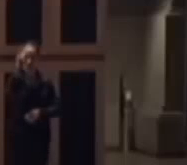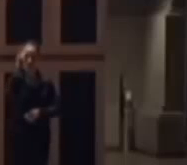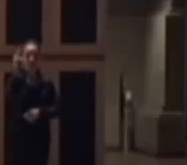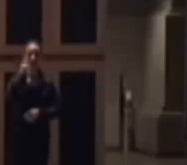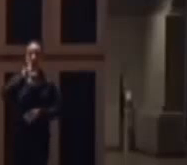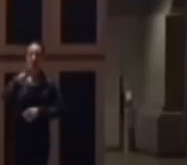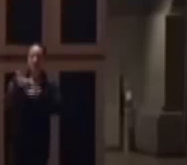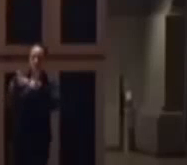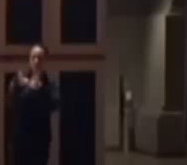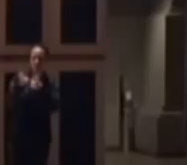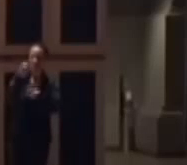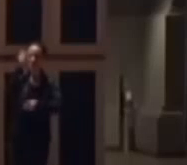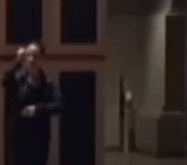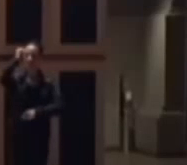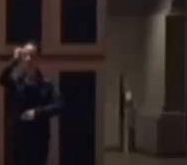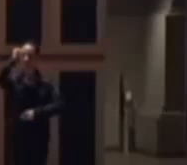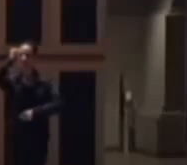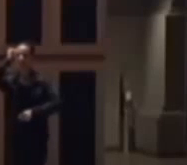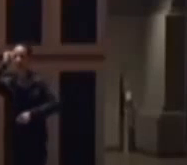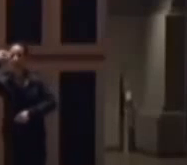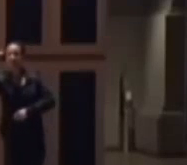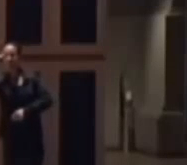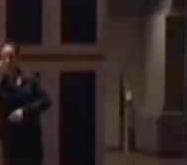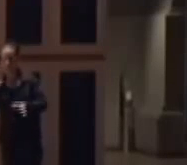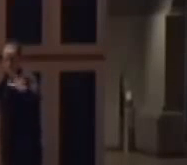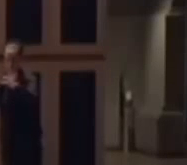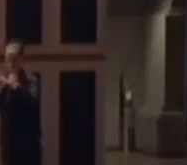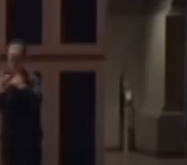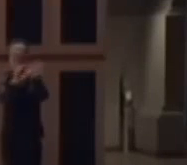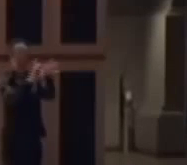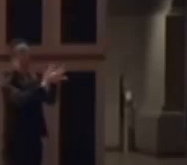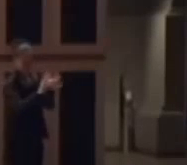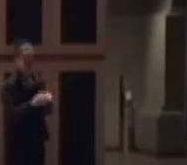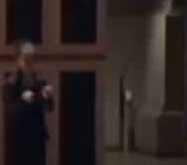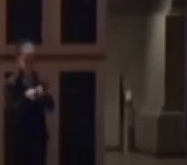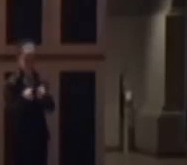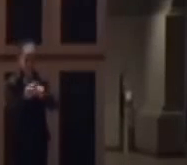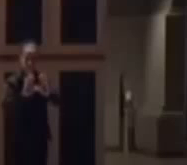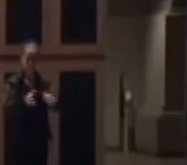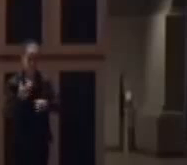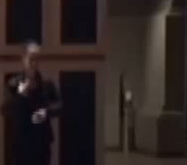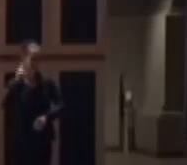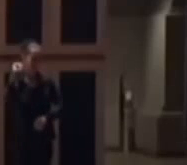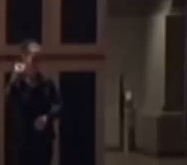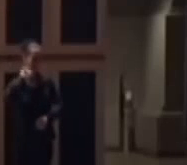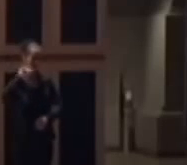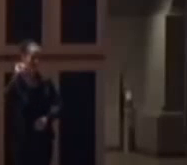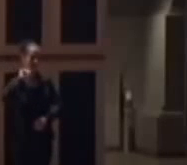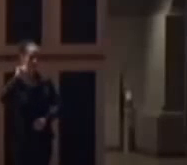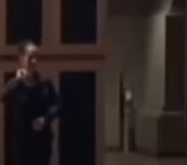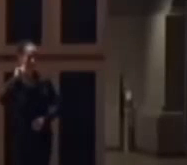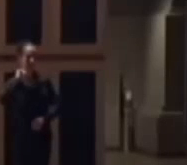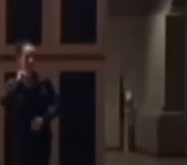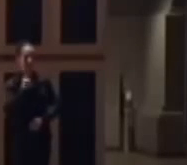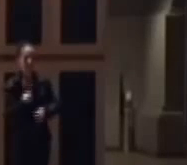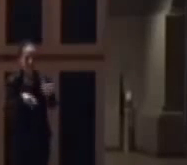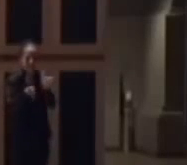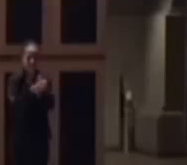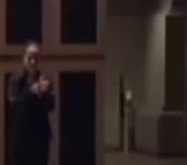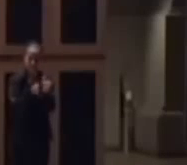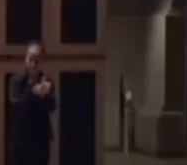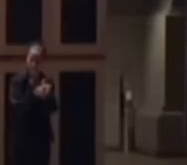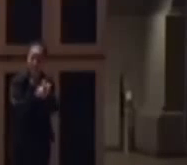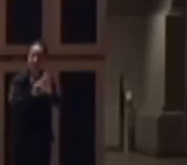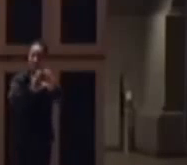de vários estados. O estado de Minas Gerais é um estado tipicamente da inconfidência,